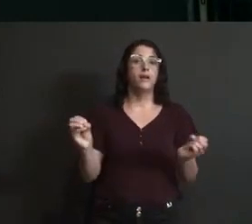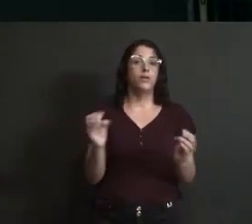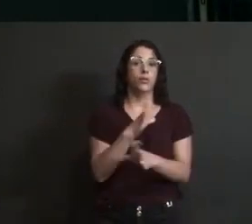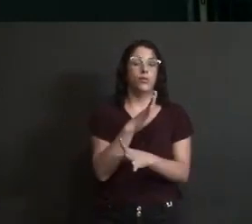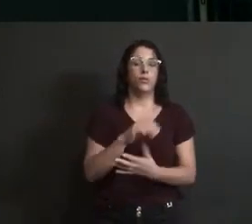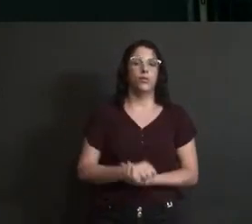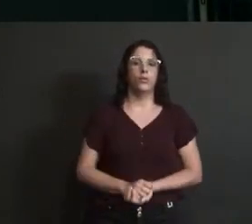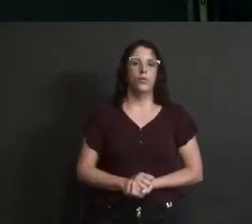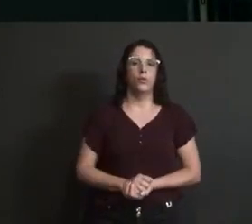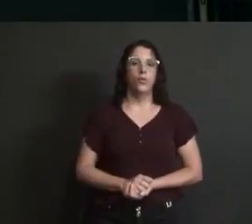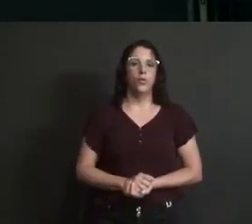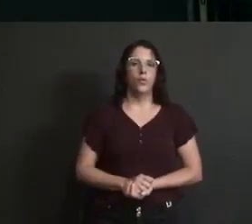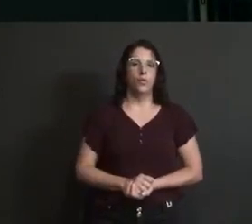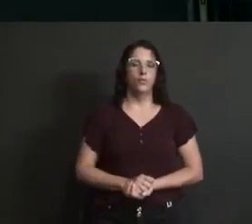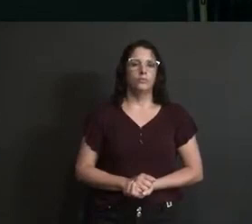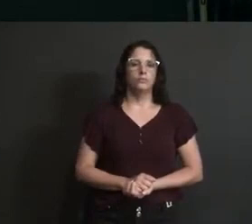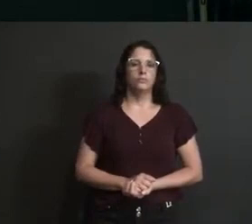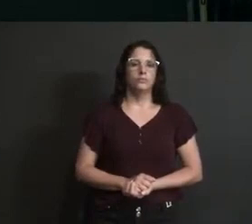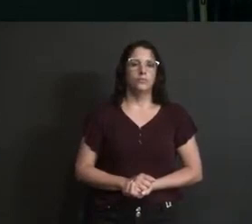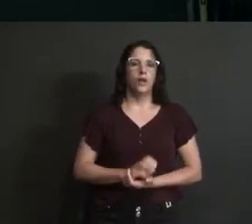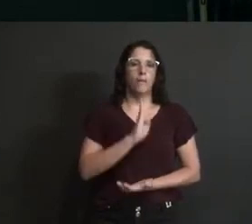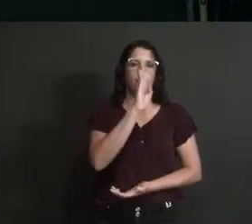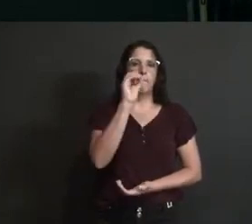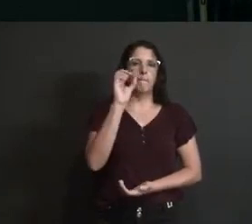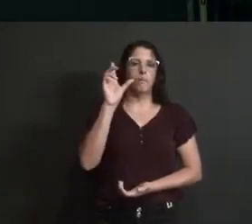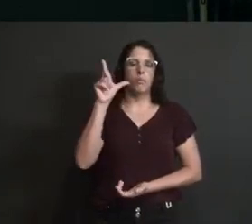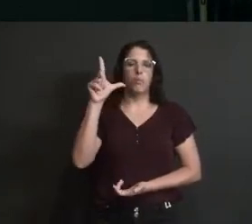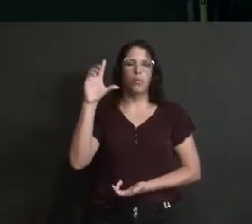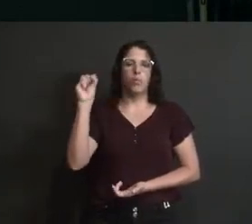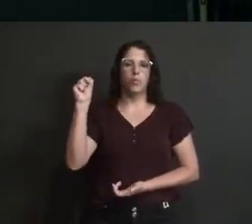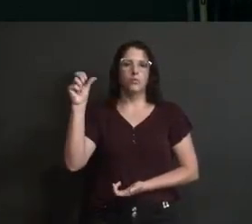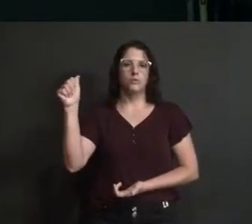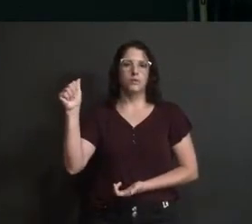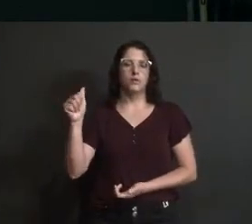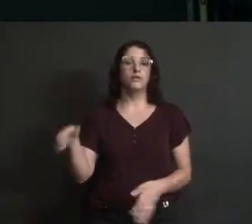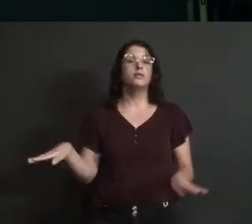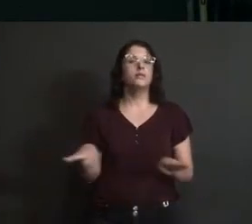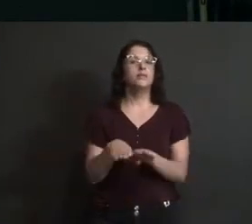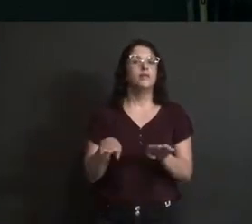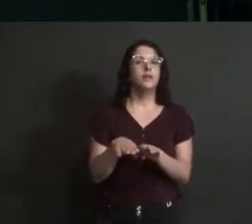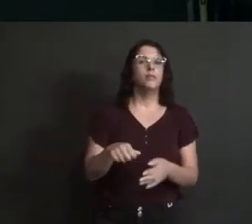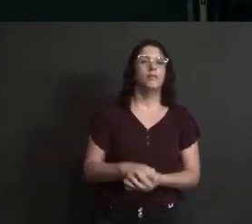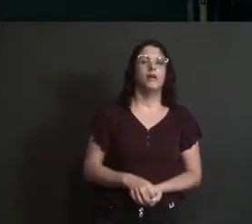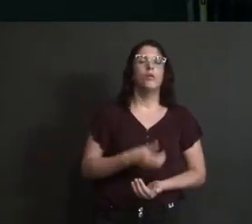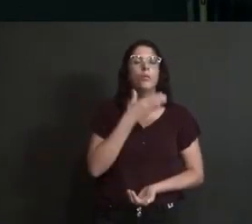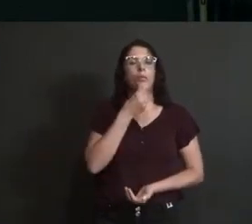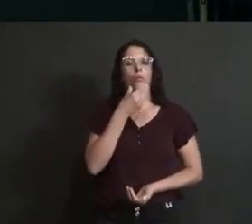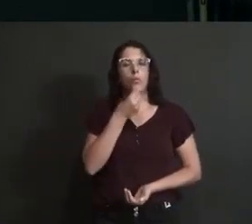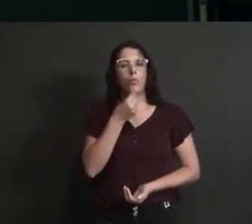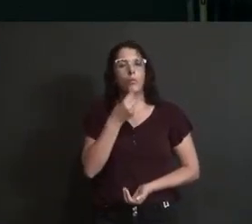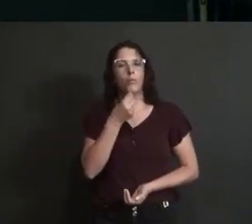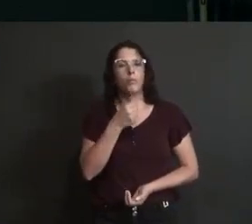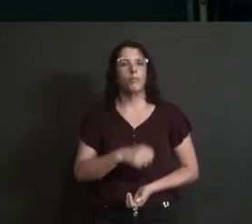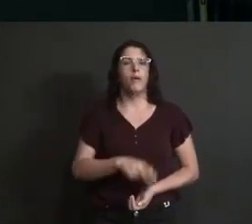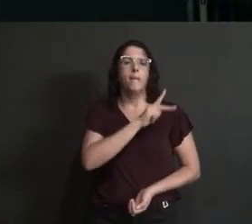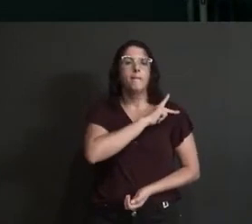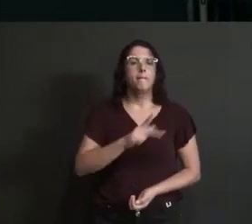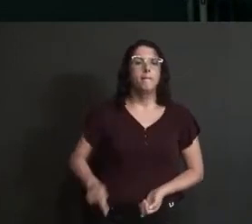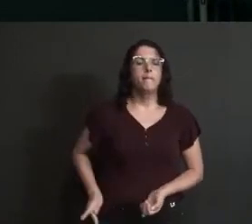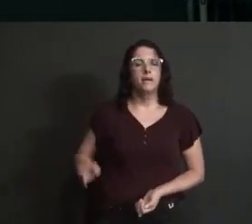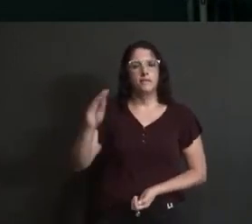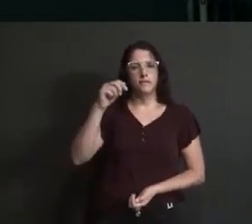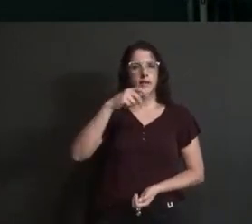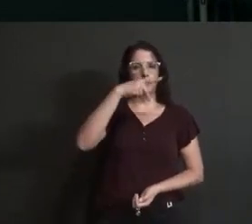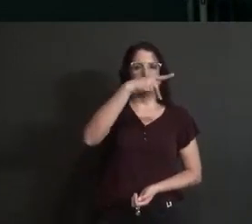Estava lá o comandante, o presidente dos PMs de Cristo, que tem uma obra fantástica, e assim vai. Pessoas que estão